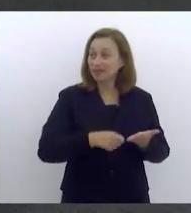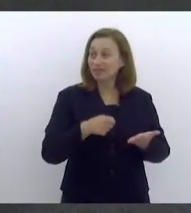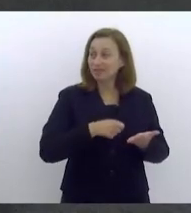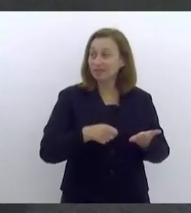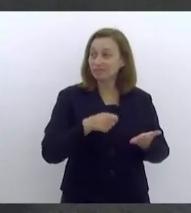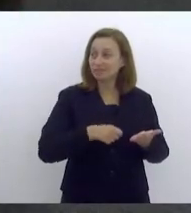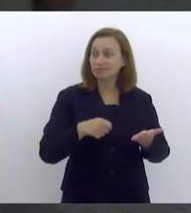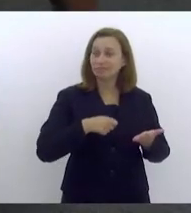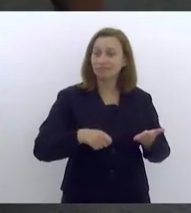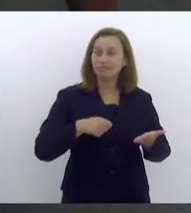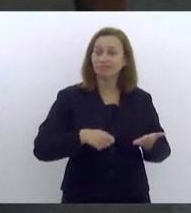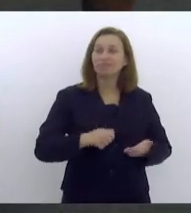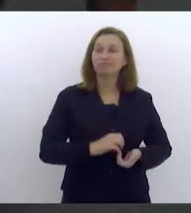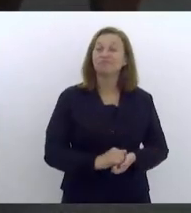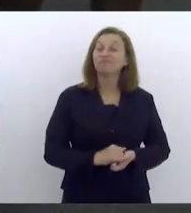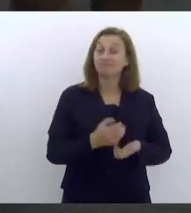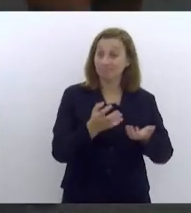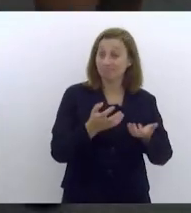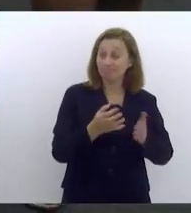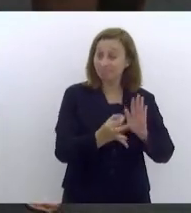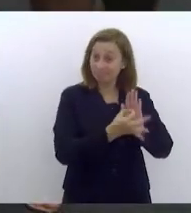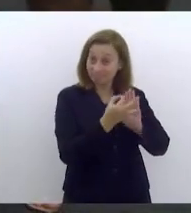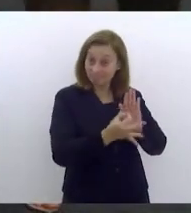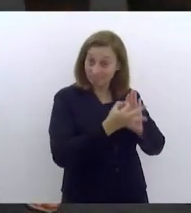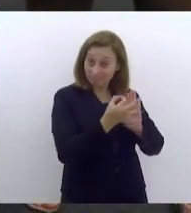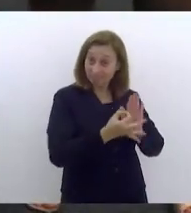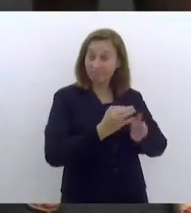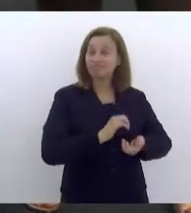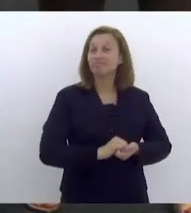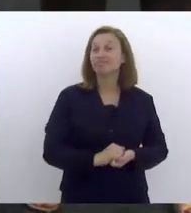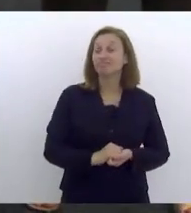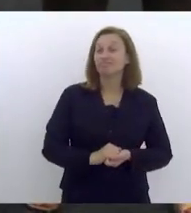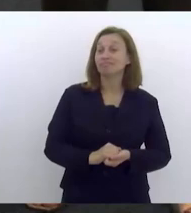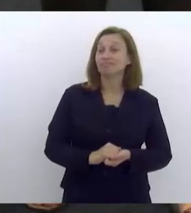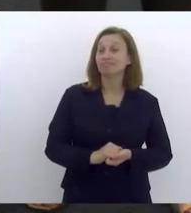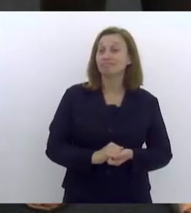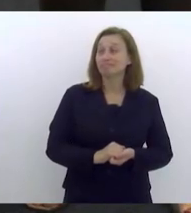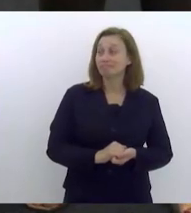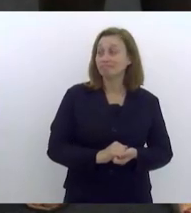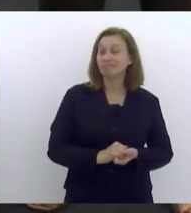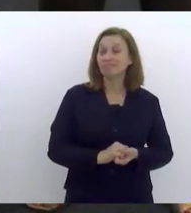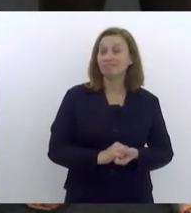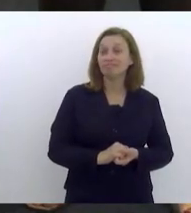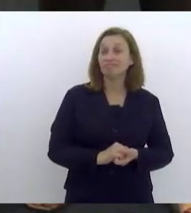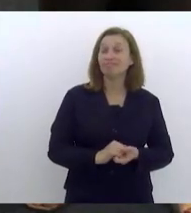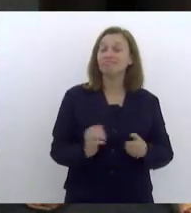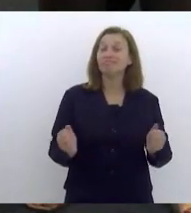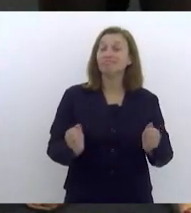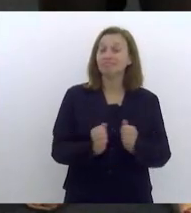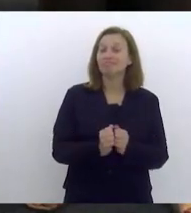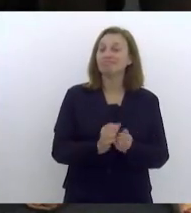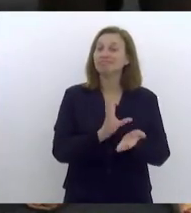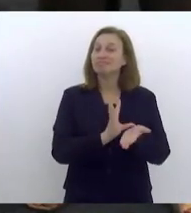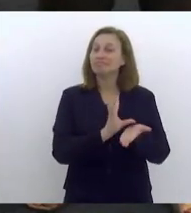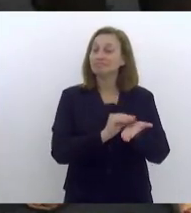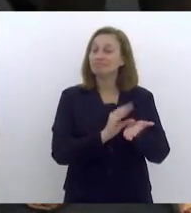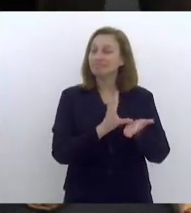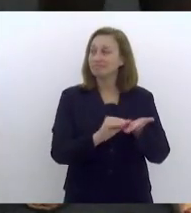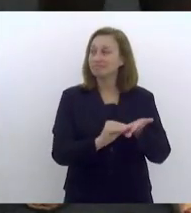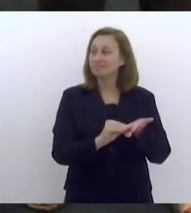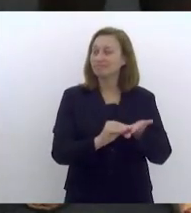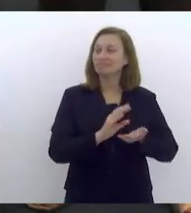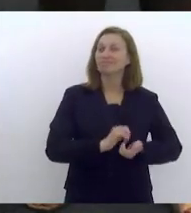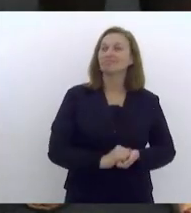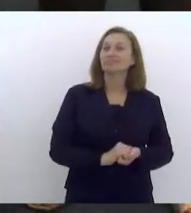nós já tínhamos o parecer escrito. Quero que esse parecer seja junto, vá junto com a nossa ata